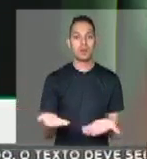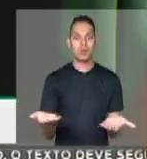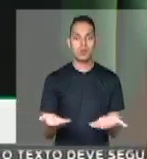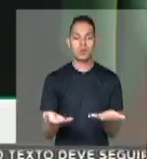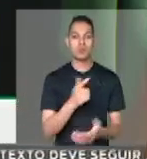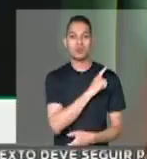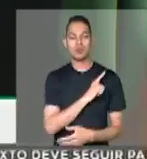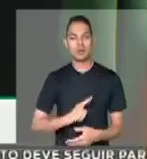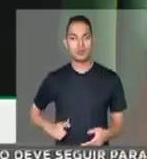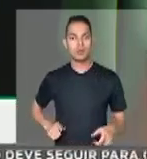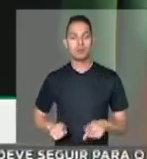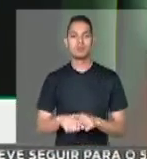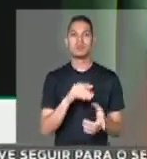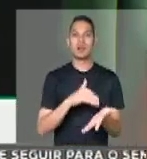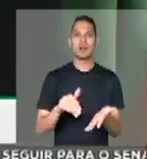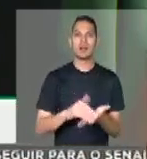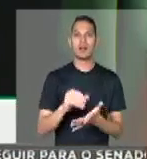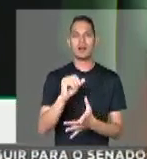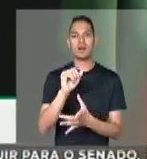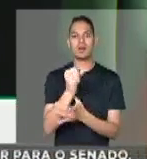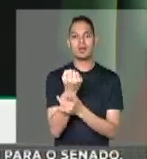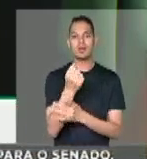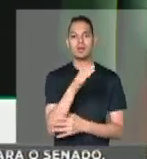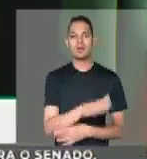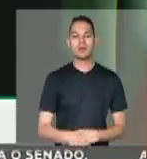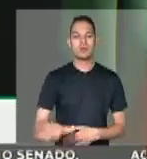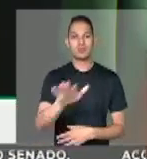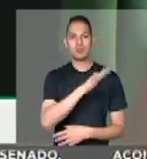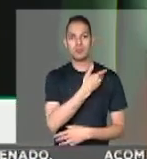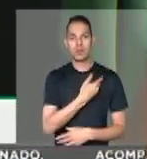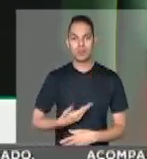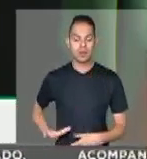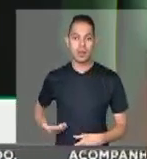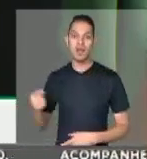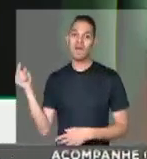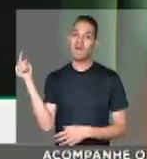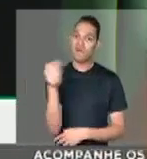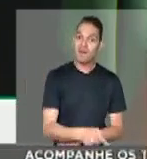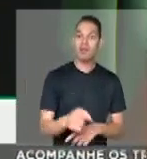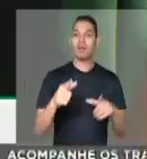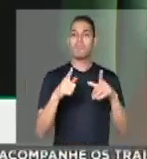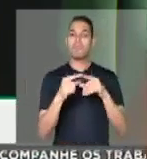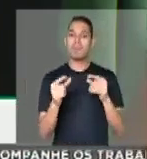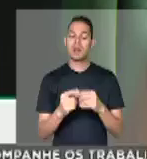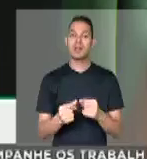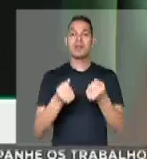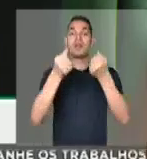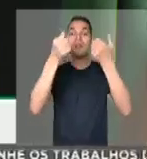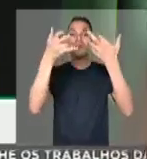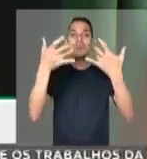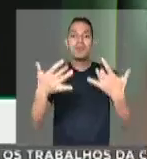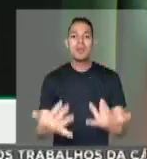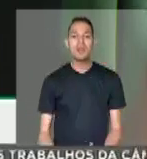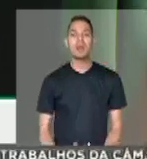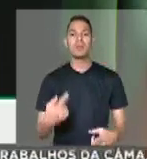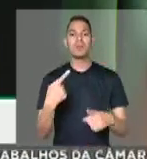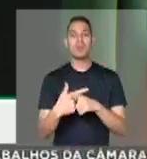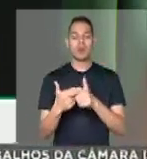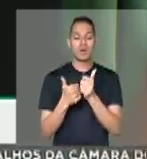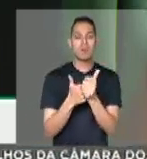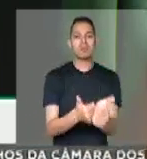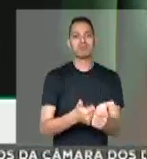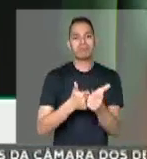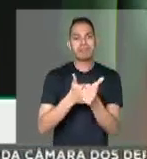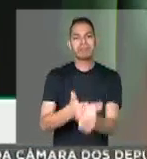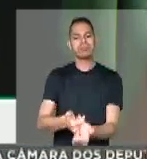governador, o secretário de Segurança Pública e o delegado-geral a vir aqui a Brasília esclarecer tantos atos de perseguição